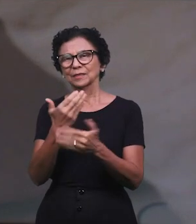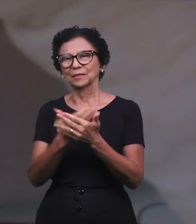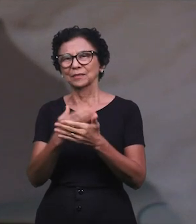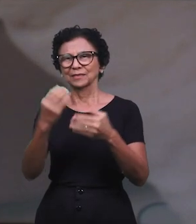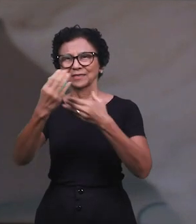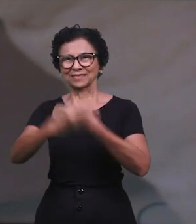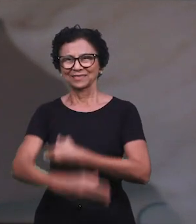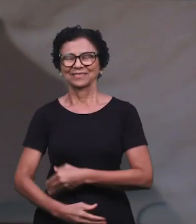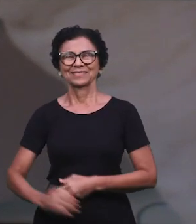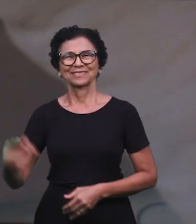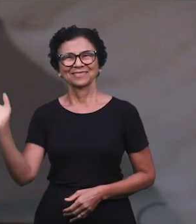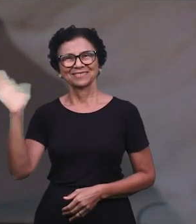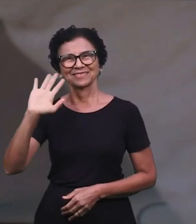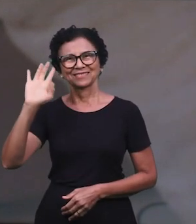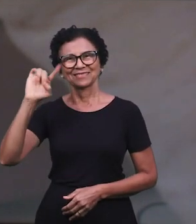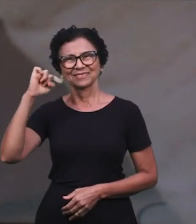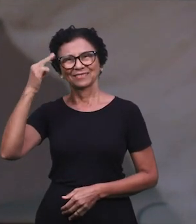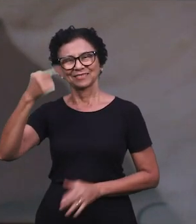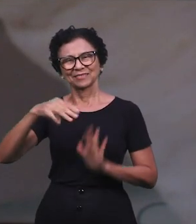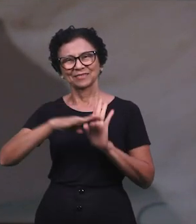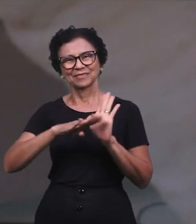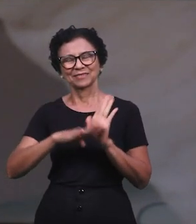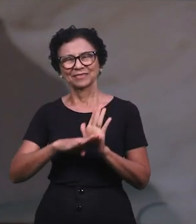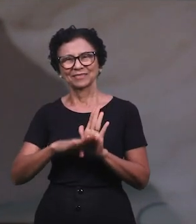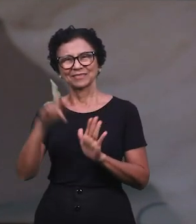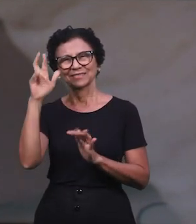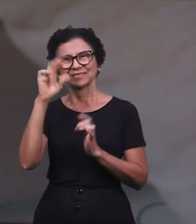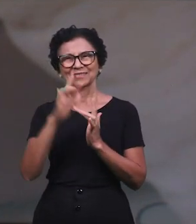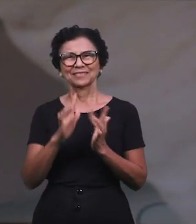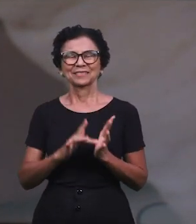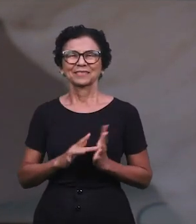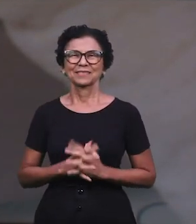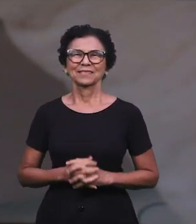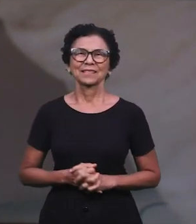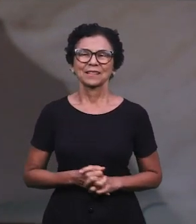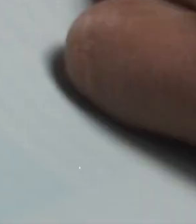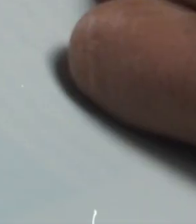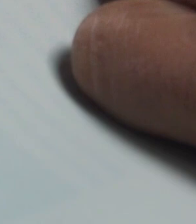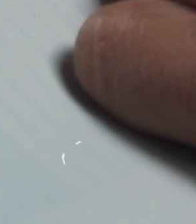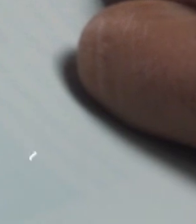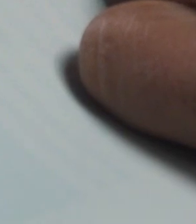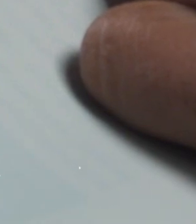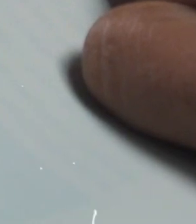estudo para concurso, ok? Até o nosso próximo programa. A paz do Senhor.